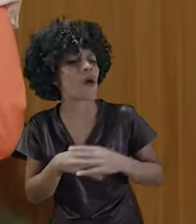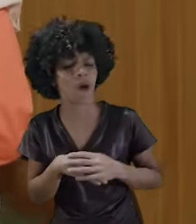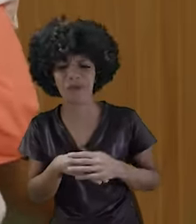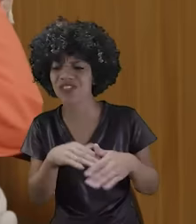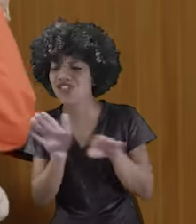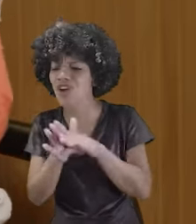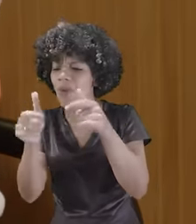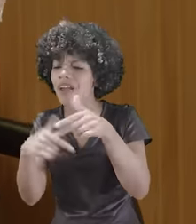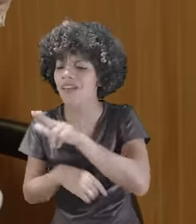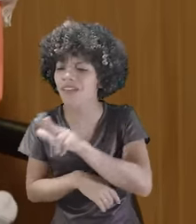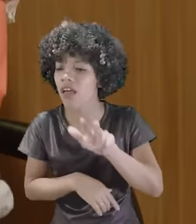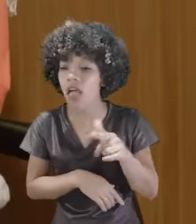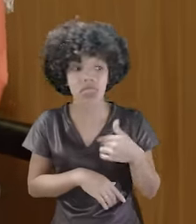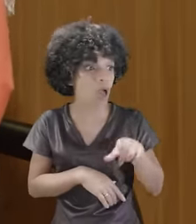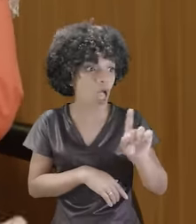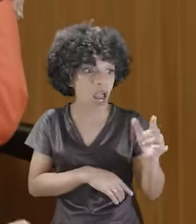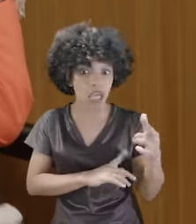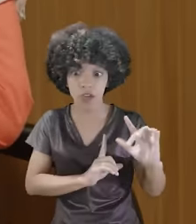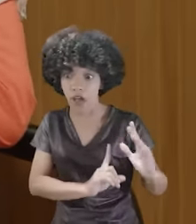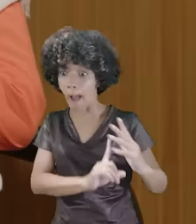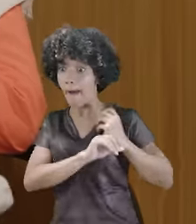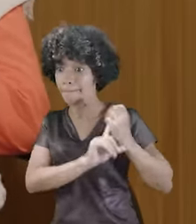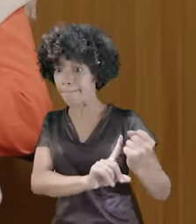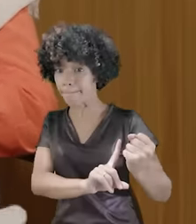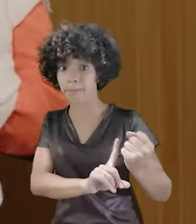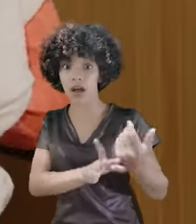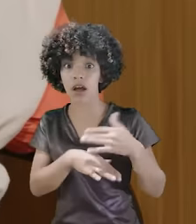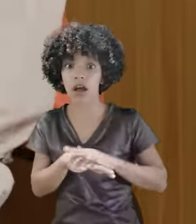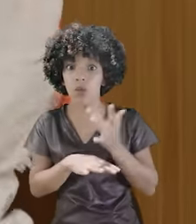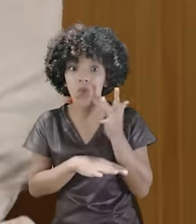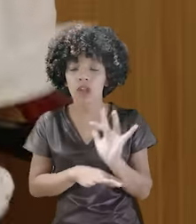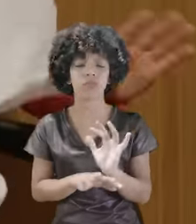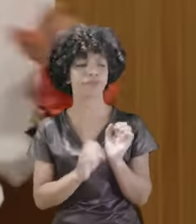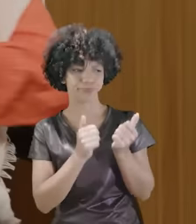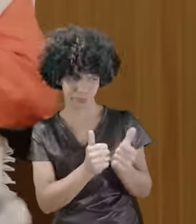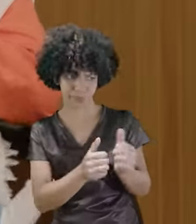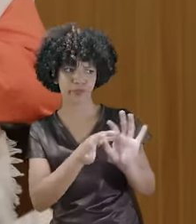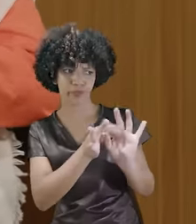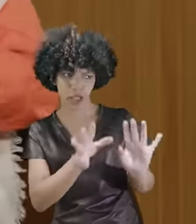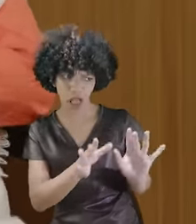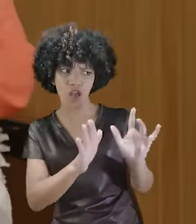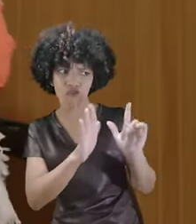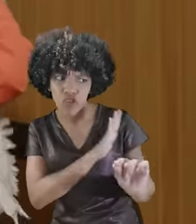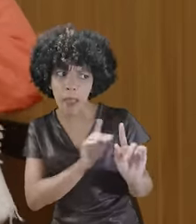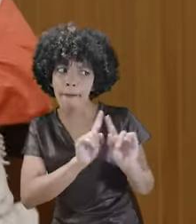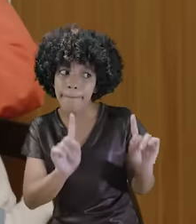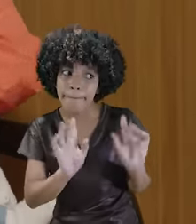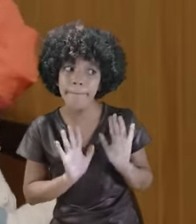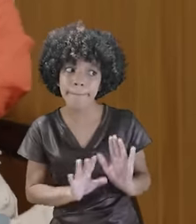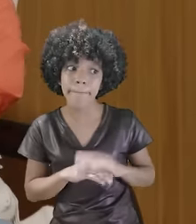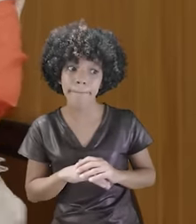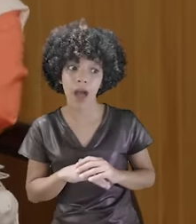chegou até eles falei eles que me pegou aqui no e não sabe aí ele falou tá bom eu vou deixar você fugir